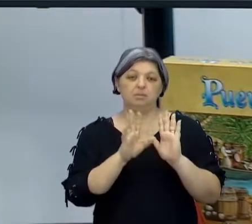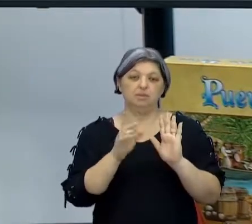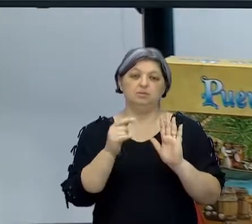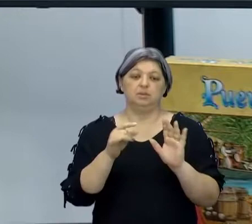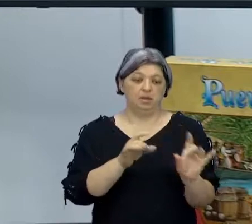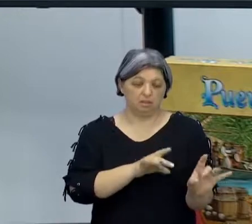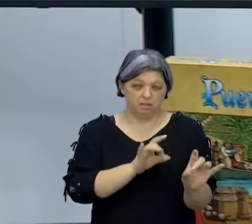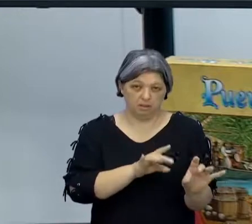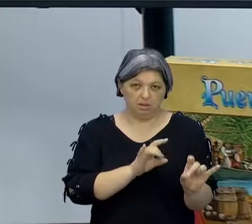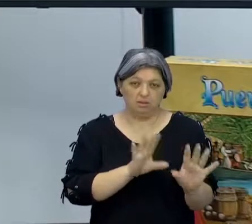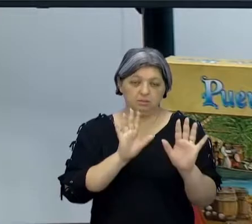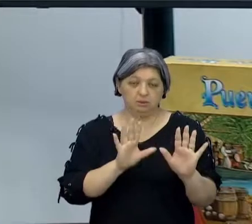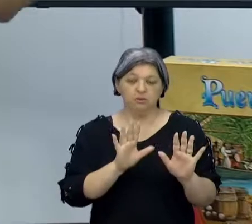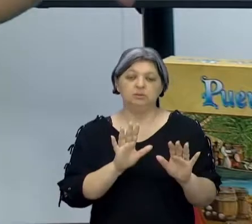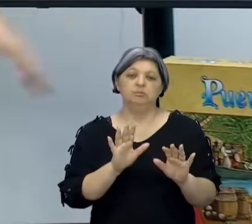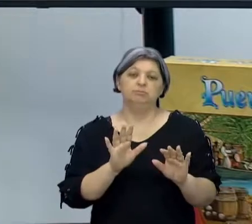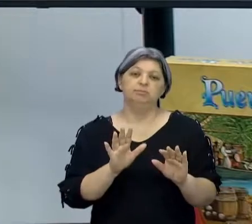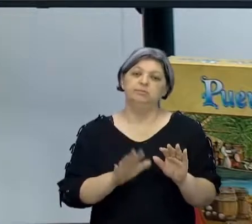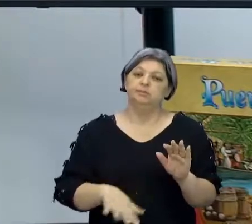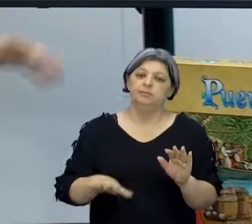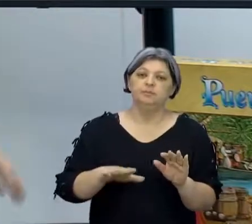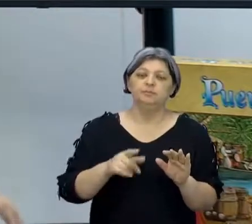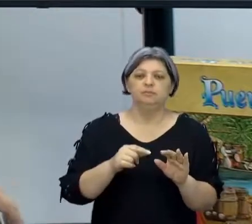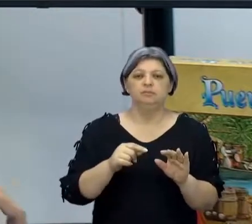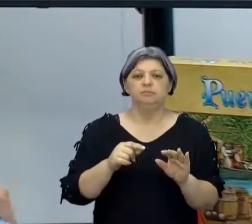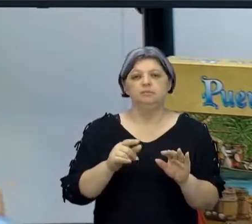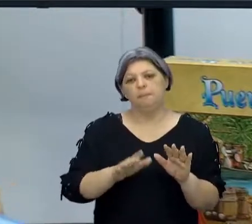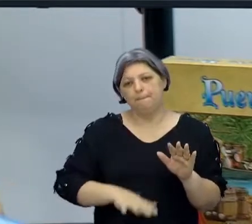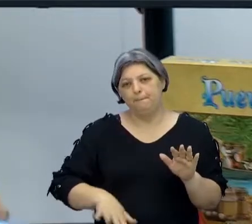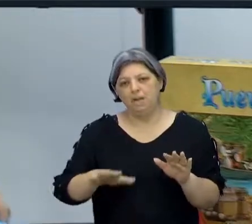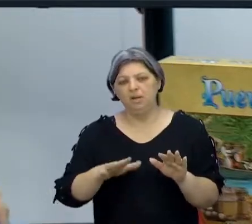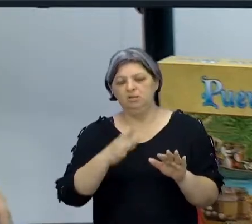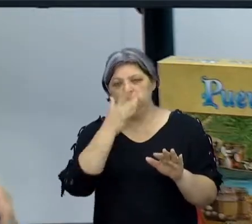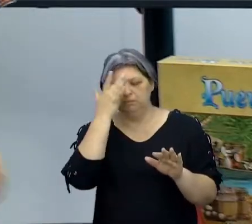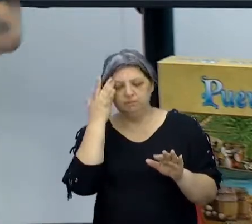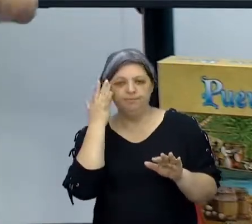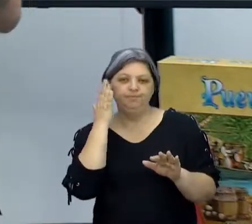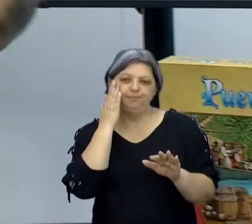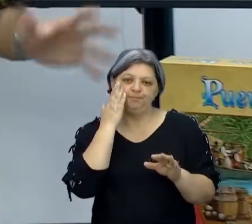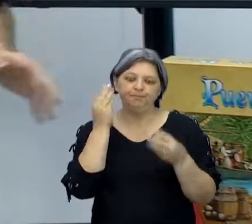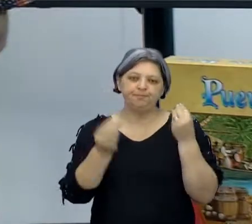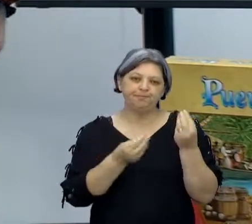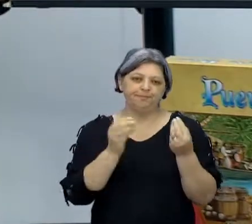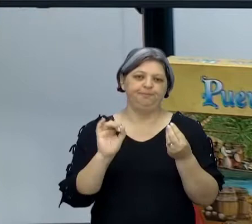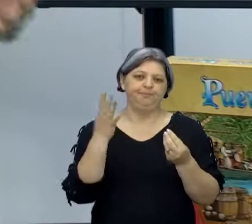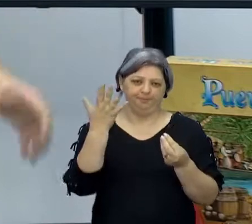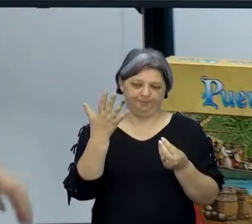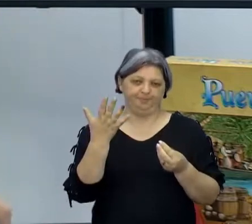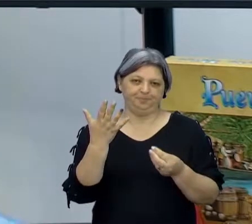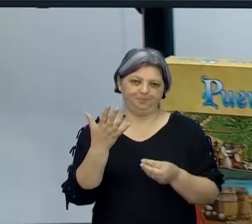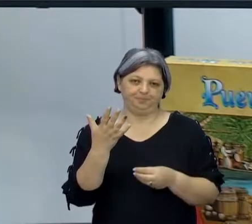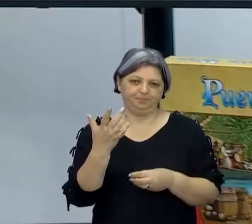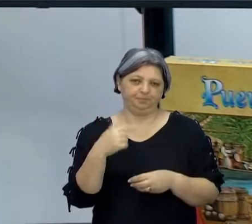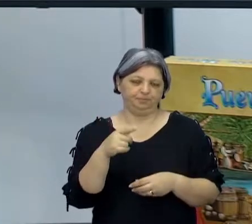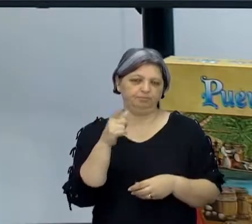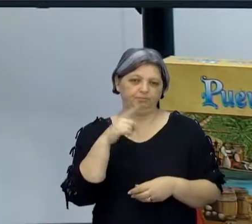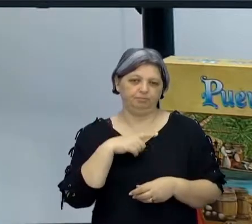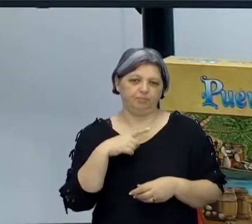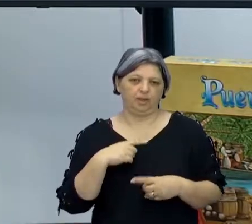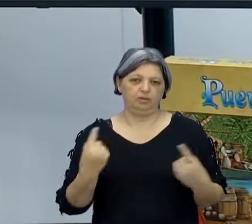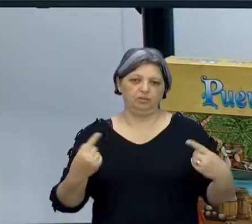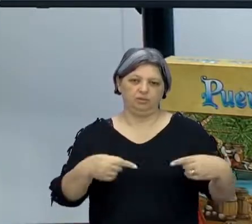parte técnica do jogo, mas na parte de ambientação, para as pessoas terem uma noção do que vai acontecer, do que elas vão enfrentar. Então tá aqui,